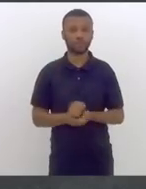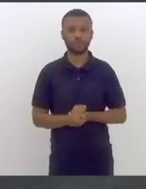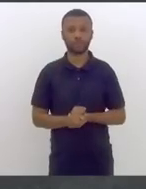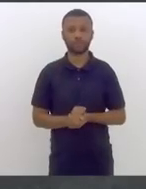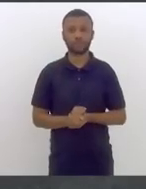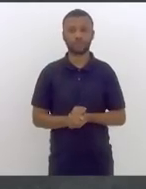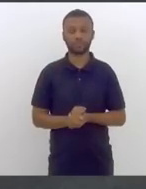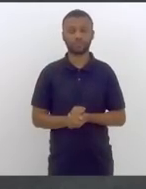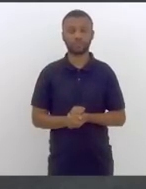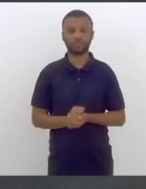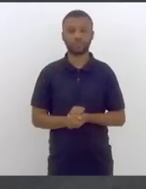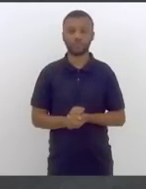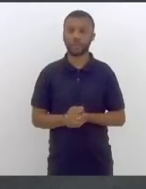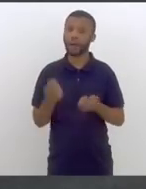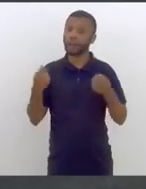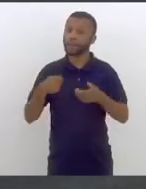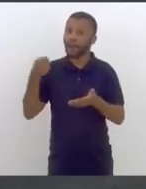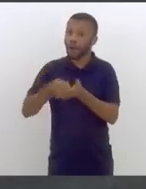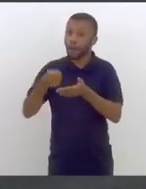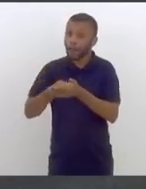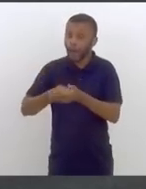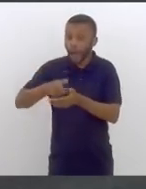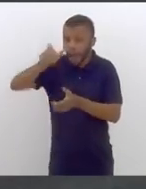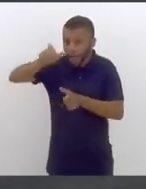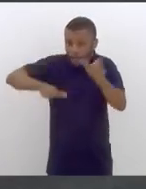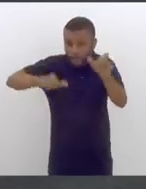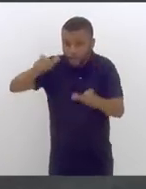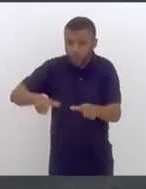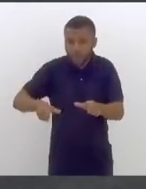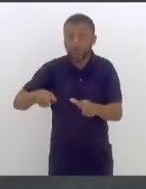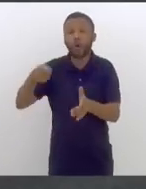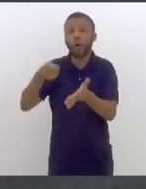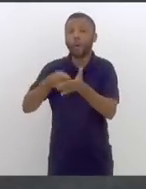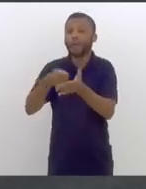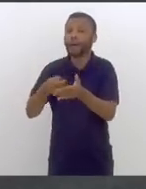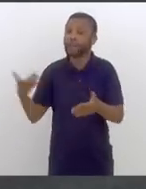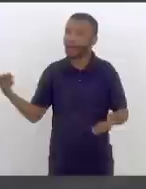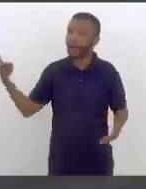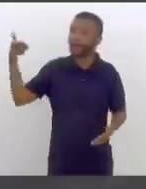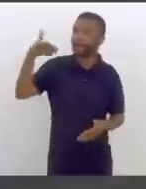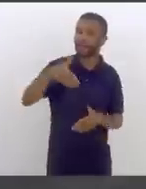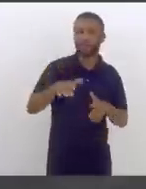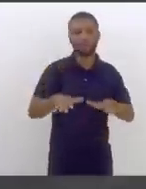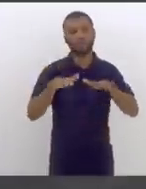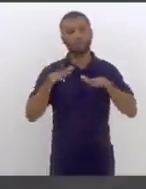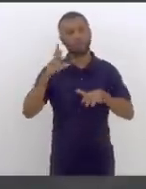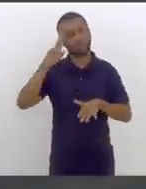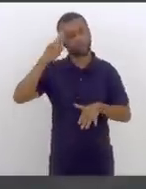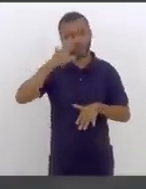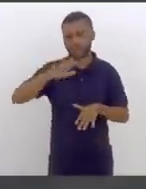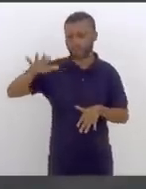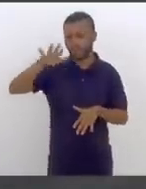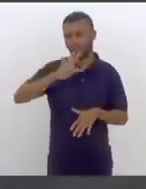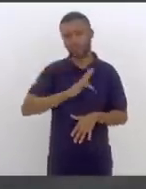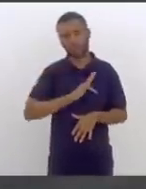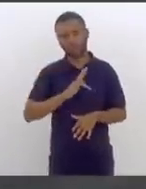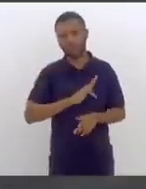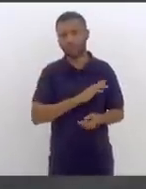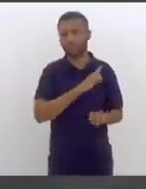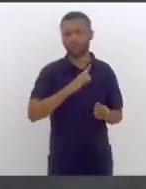Então manda tem que vir as pessoas que tem que ver o comandante Geral da Polícia Militar